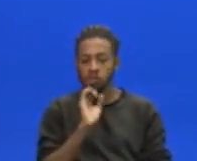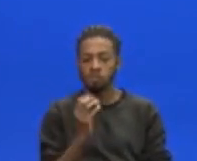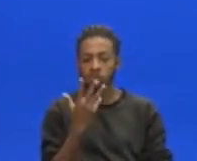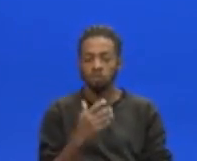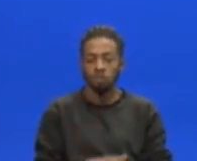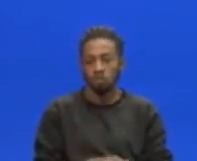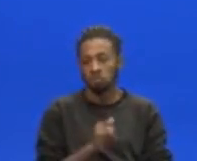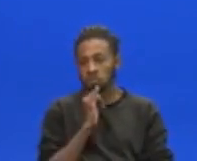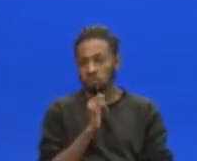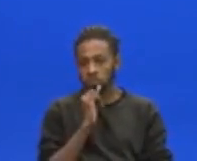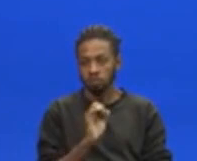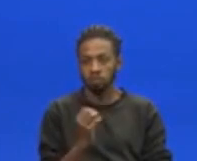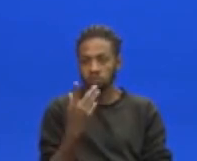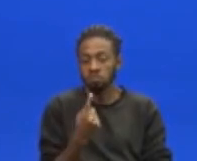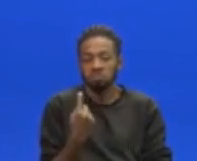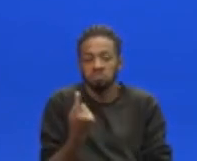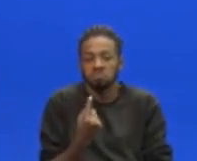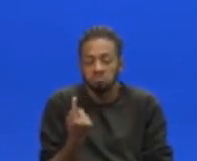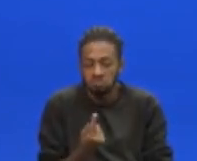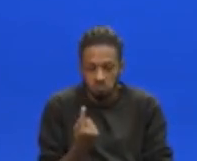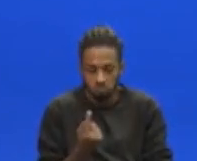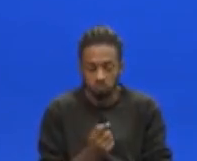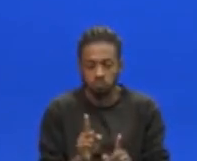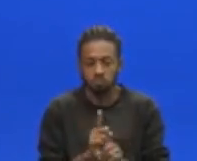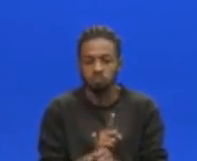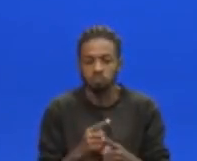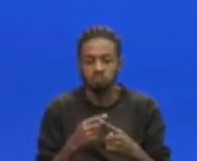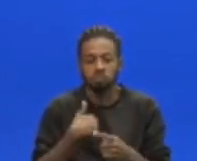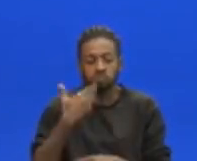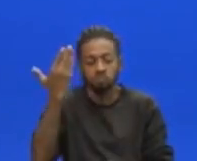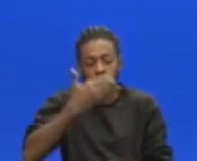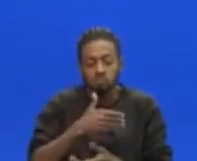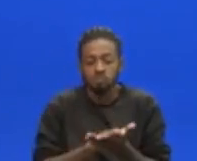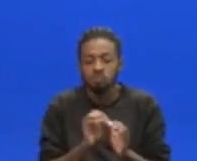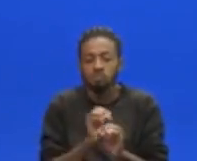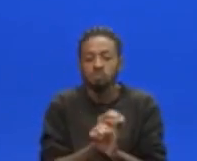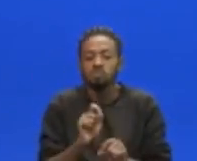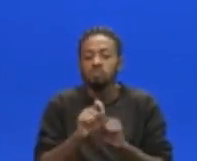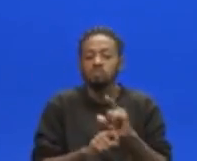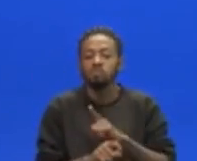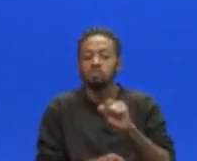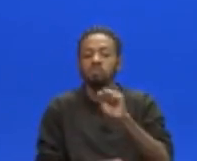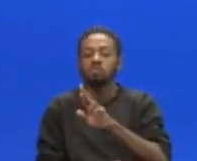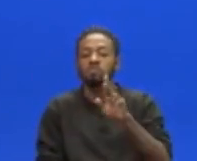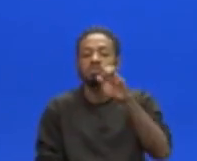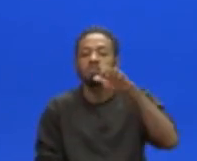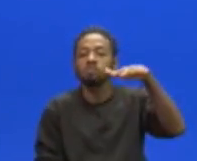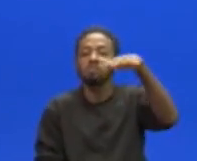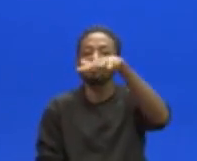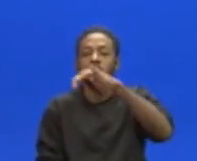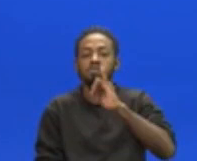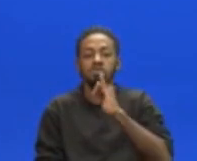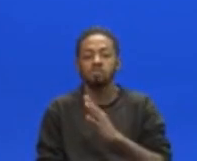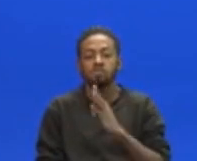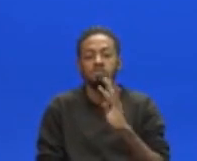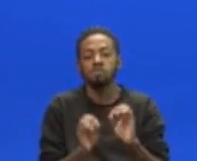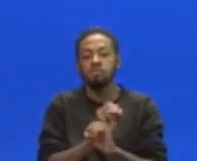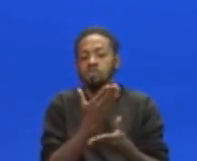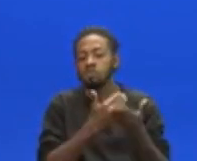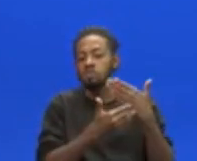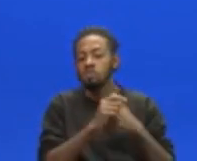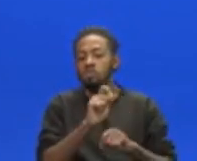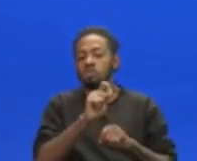acontecesse meio que por acaso. Não se tinha uma comprovação do que havia no ar. Não se tinha, por exemplo, conhecimento a respeito